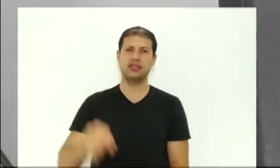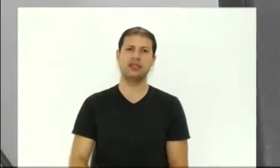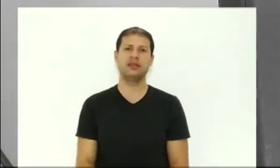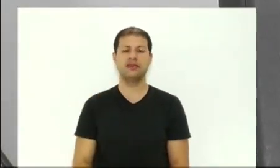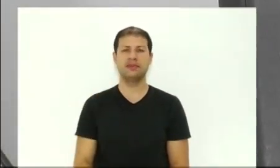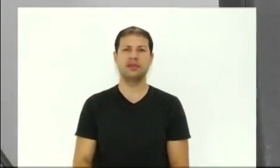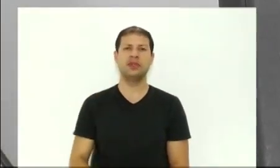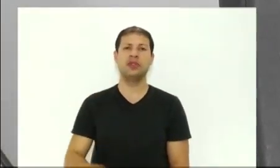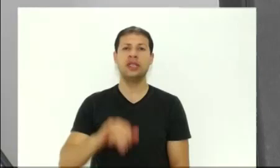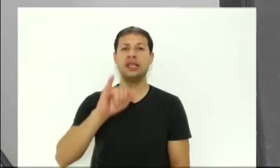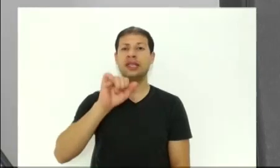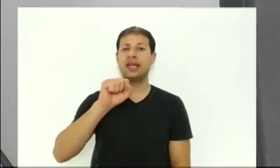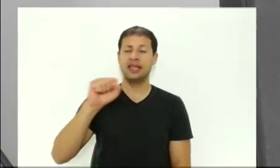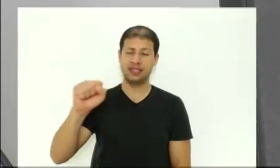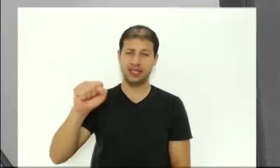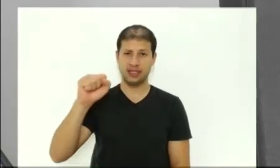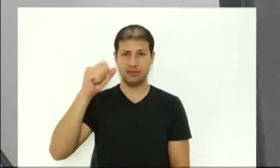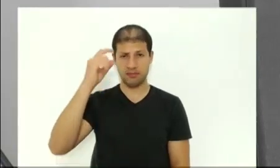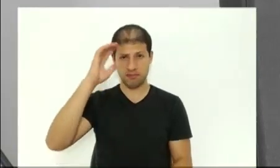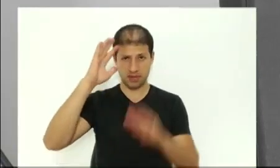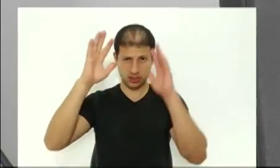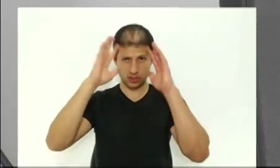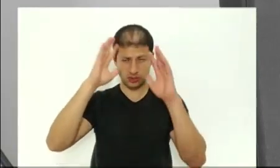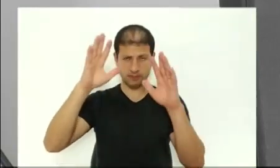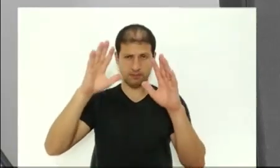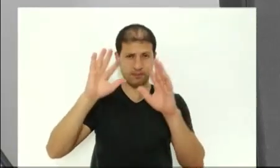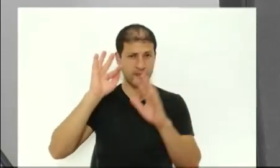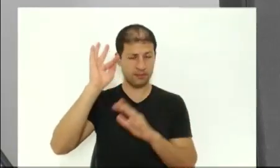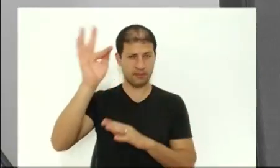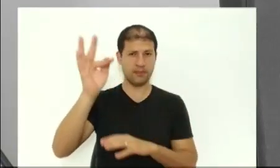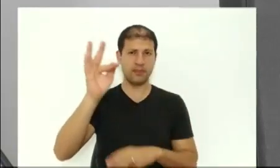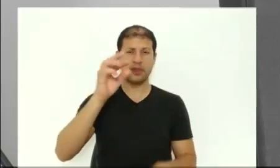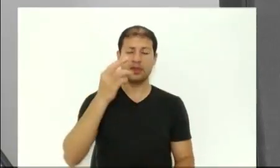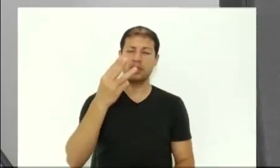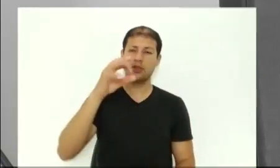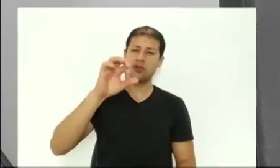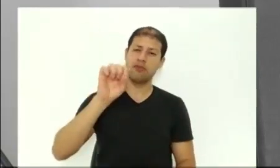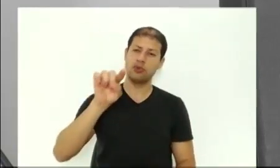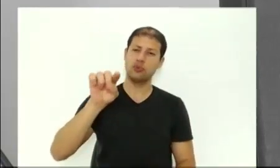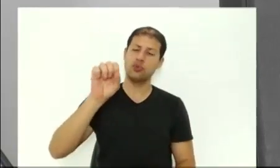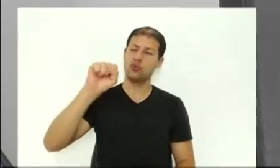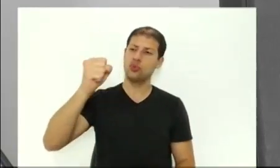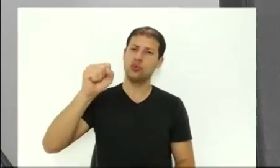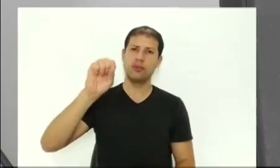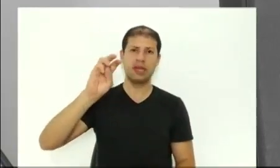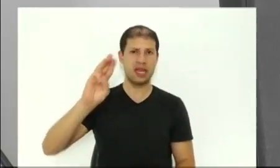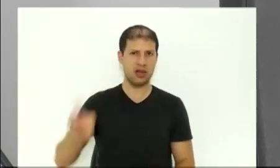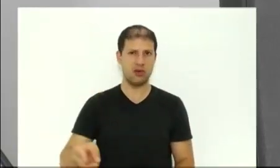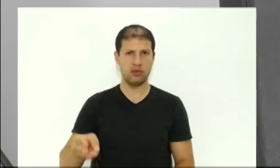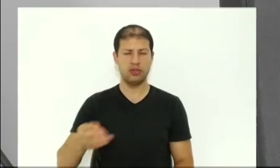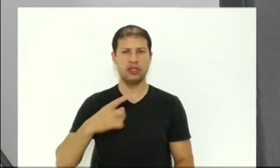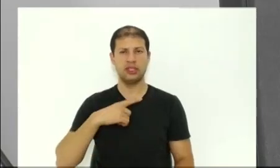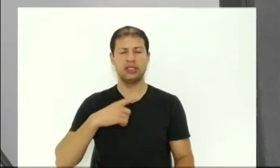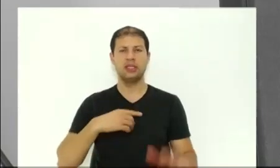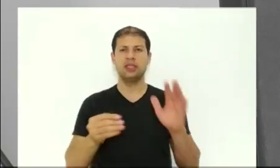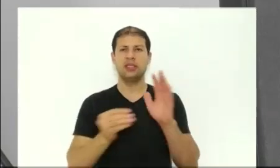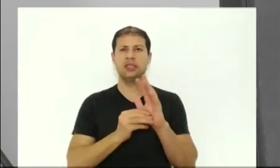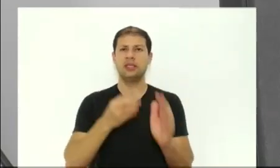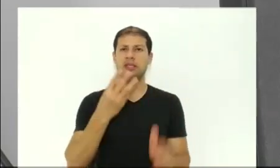ISS projetamos 39,48 milhões, lançado na receita